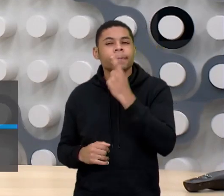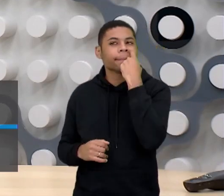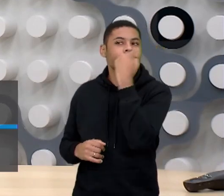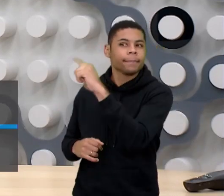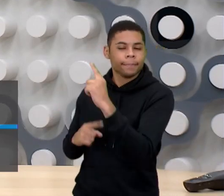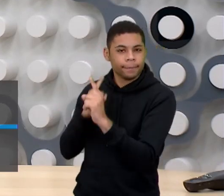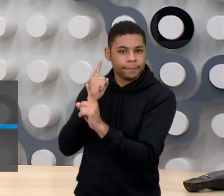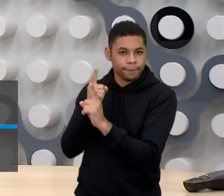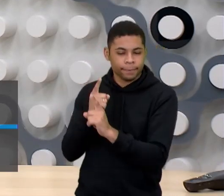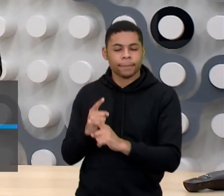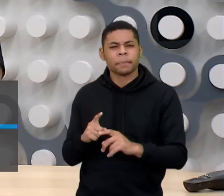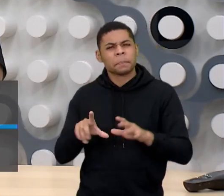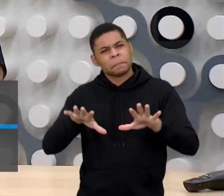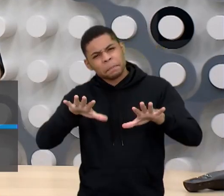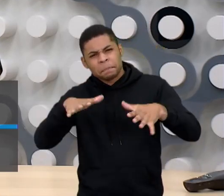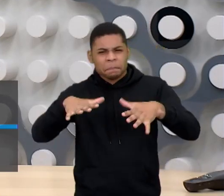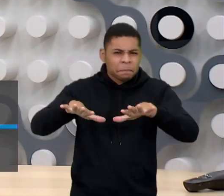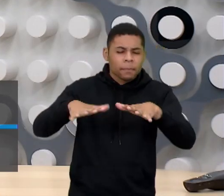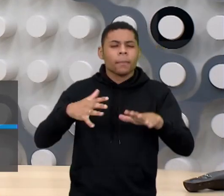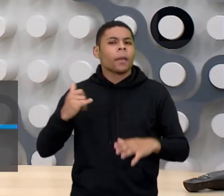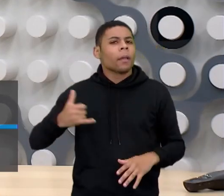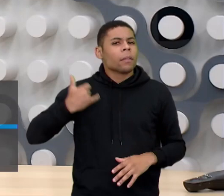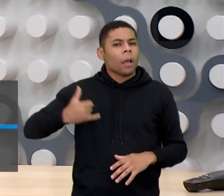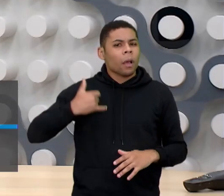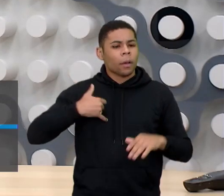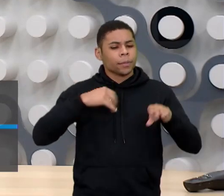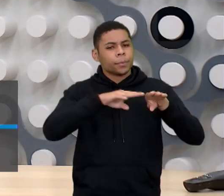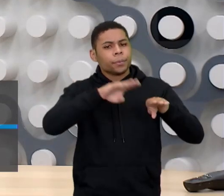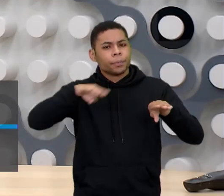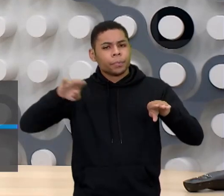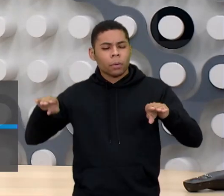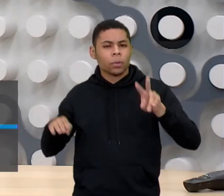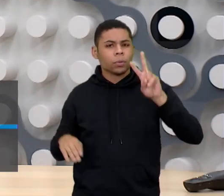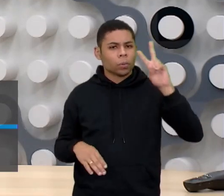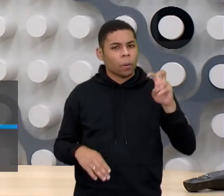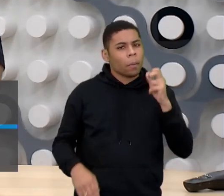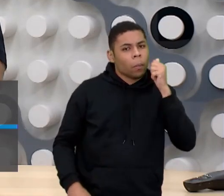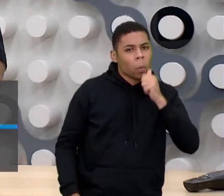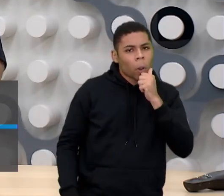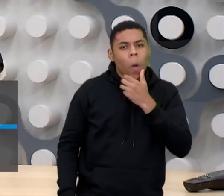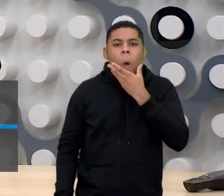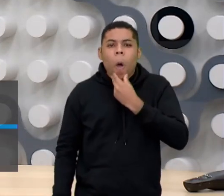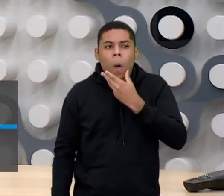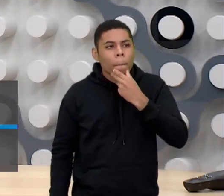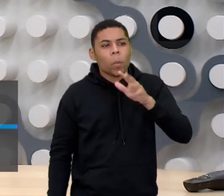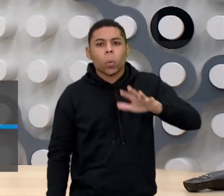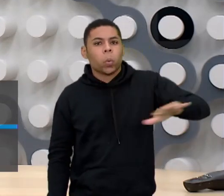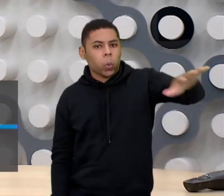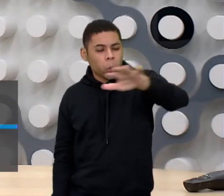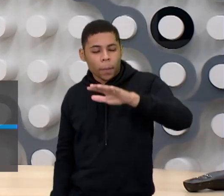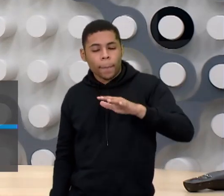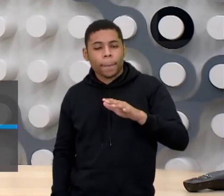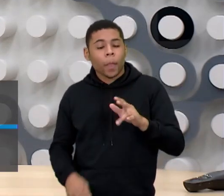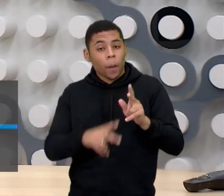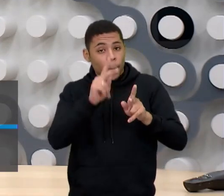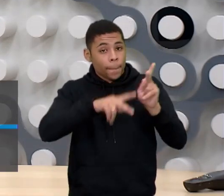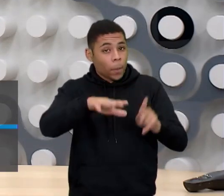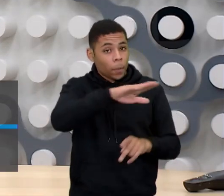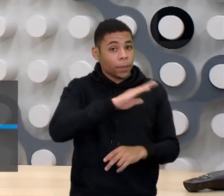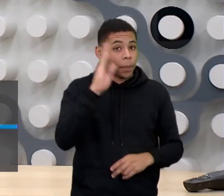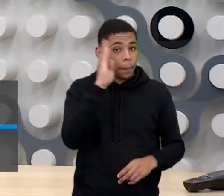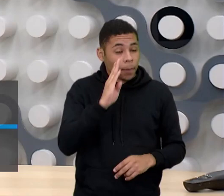verificamos a média de faixa etária tanto de homens como de mulheres, né? Observamos aí se a população do Brasil ela é